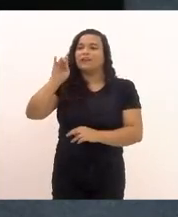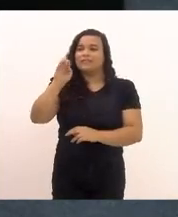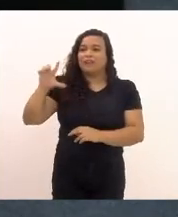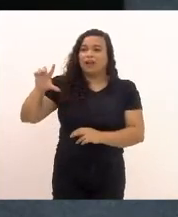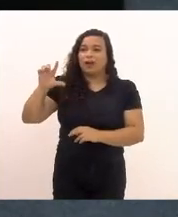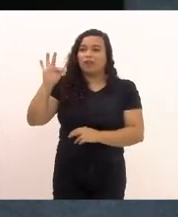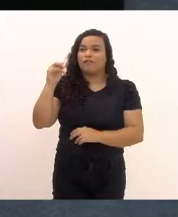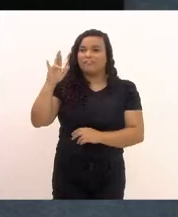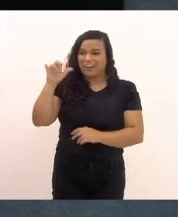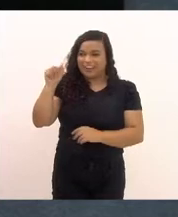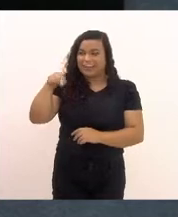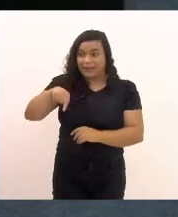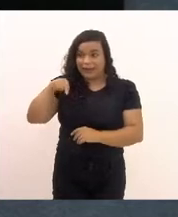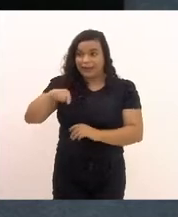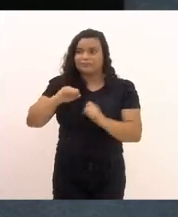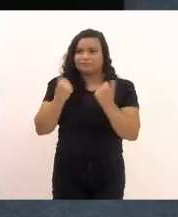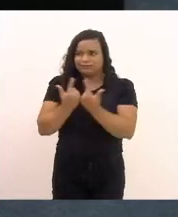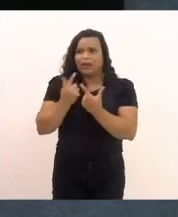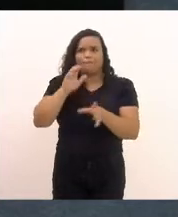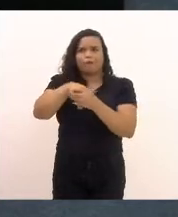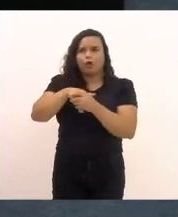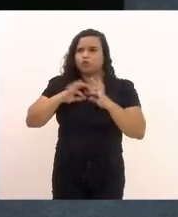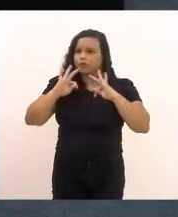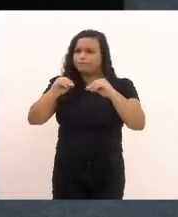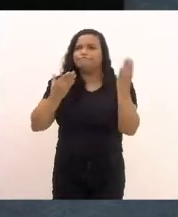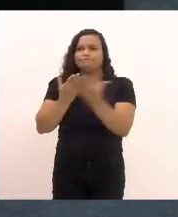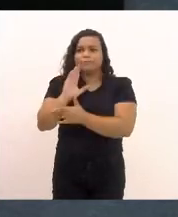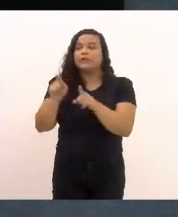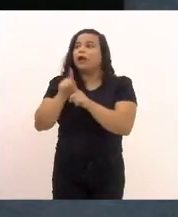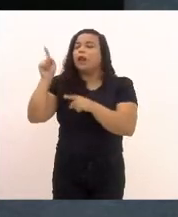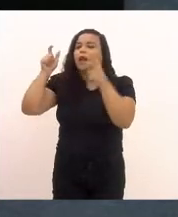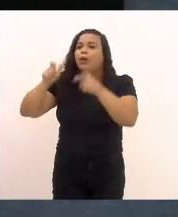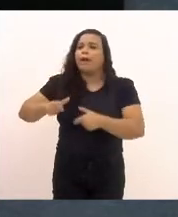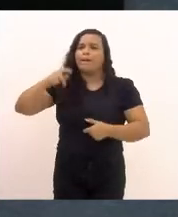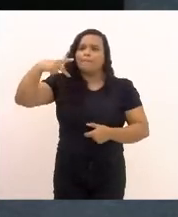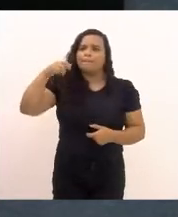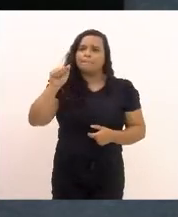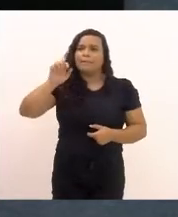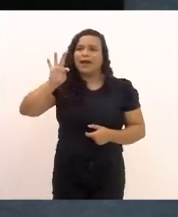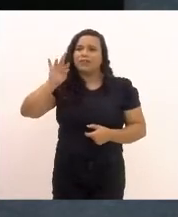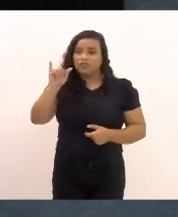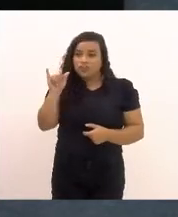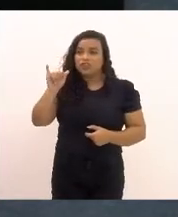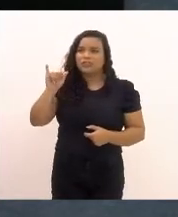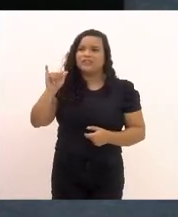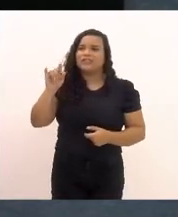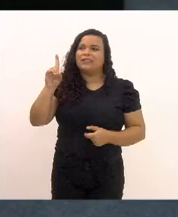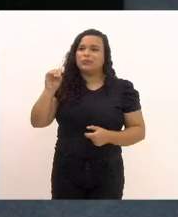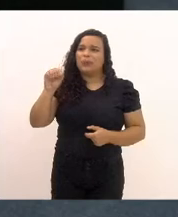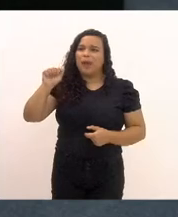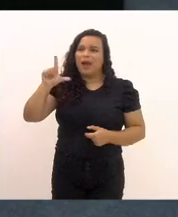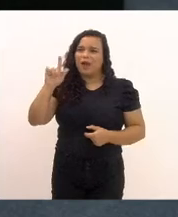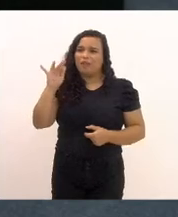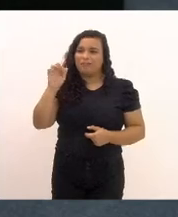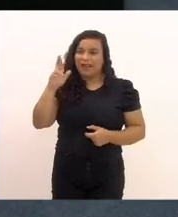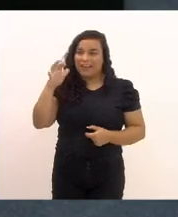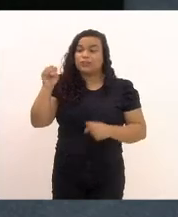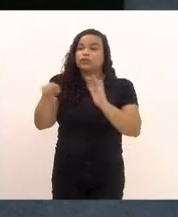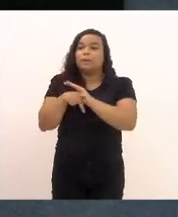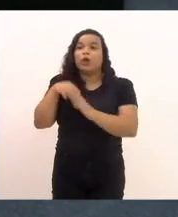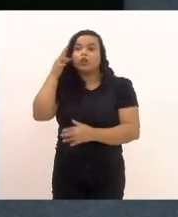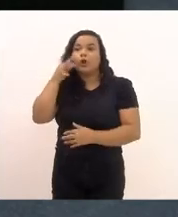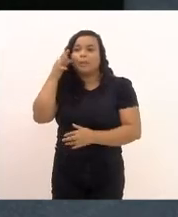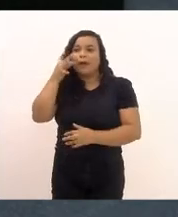por unanimidade, assim como o Partido Alferes é a capital do tomate, Tanguá é a capital